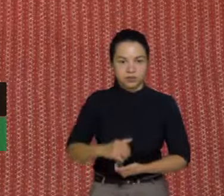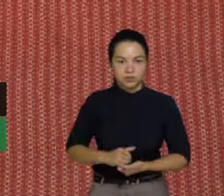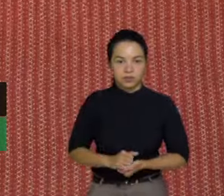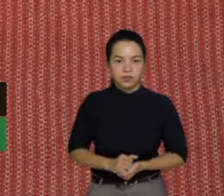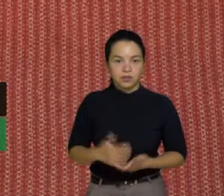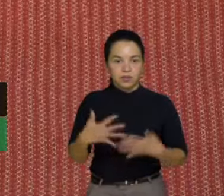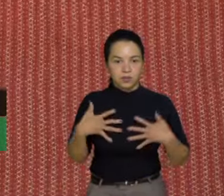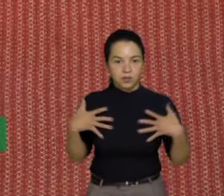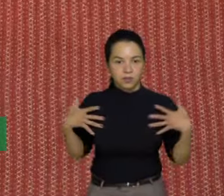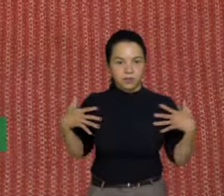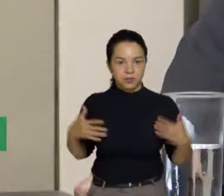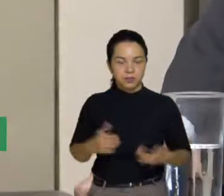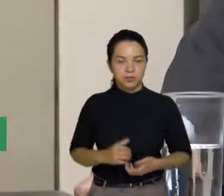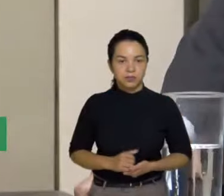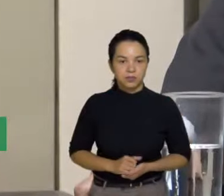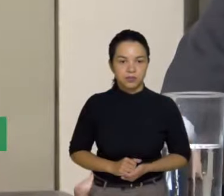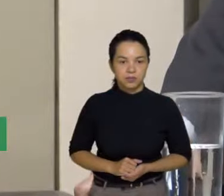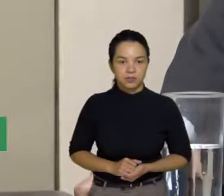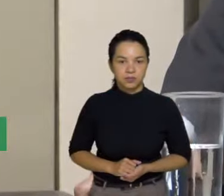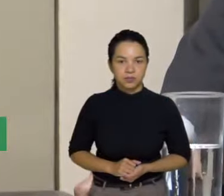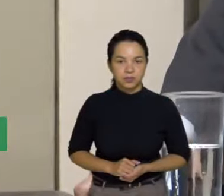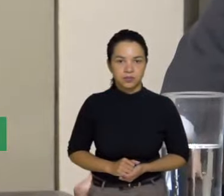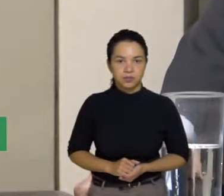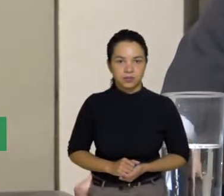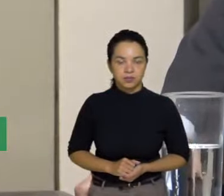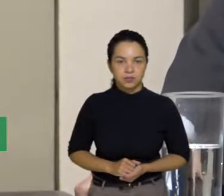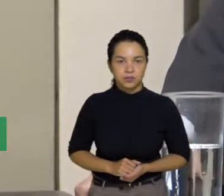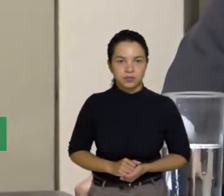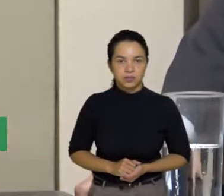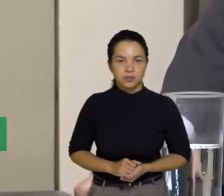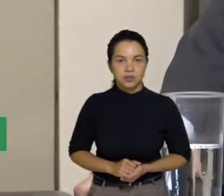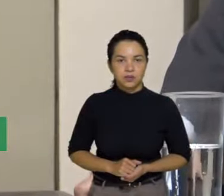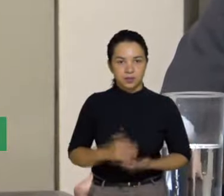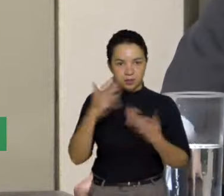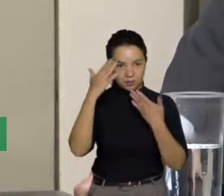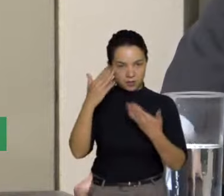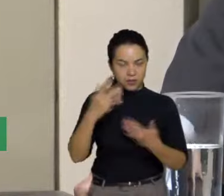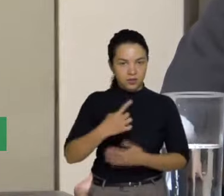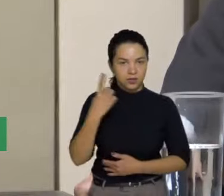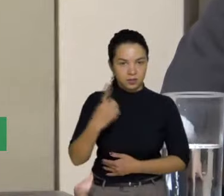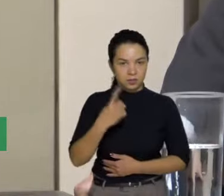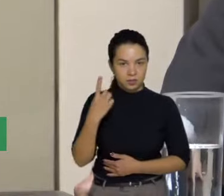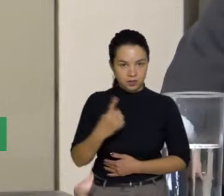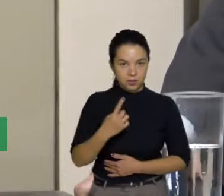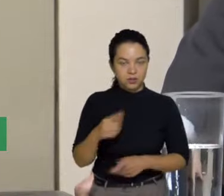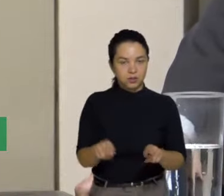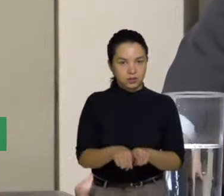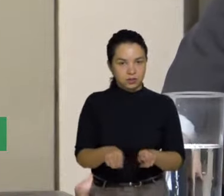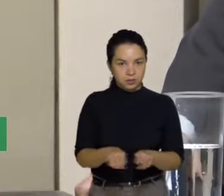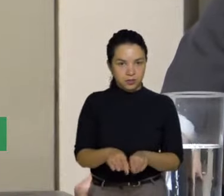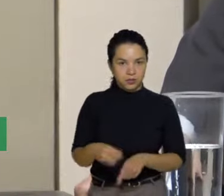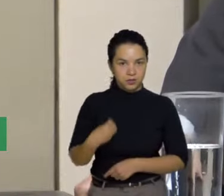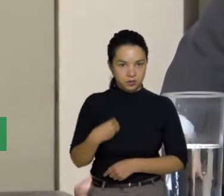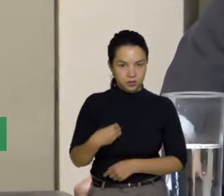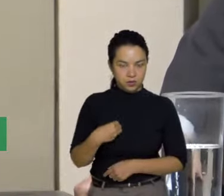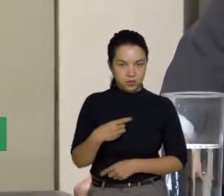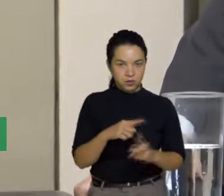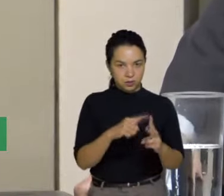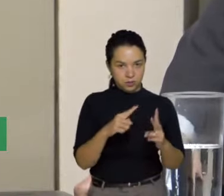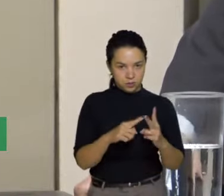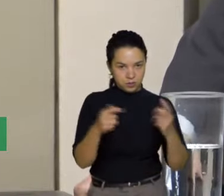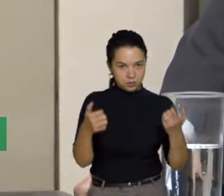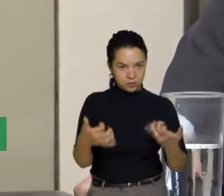aqui comigo. Obrigado. Obrigado, deputado Cadorim. Extensivo os nossos cumprimentos também às duas pessoas citadas